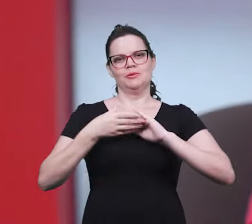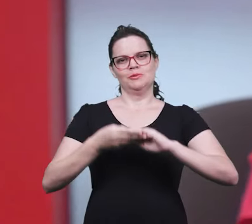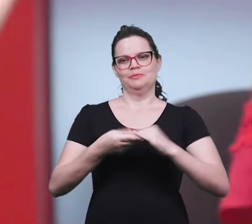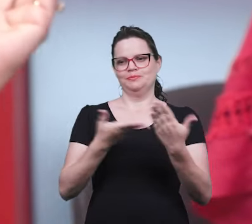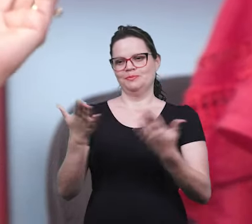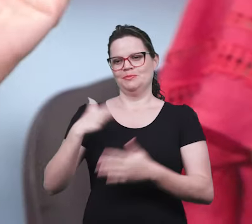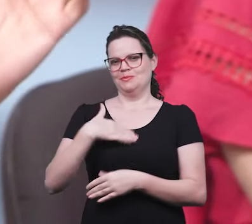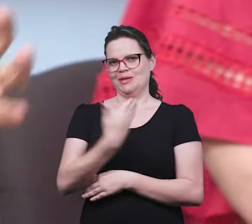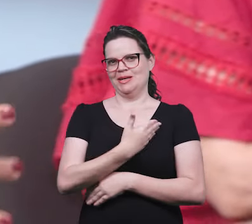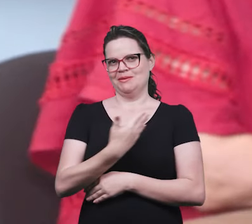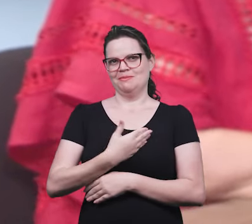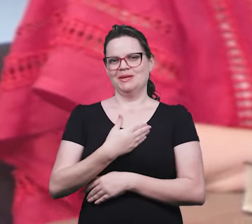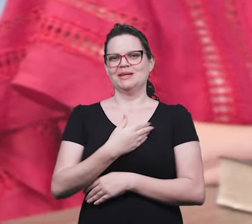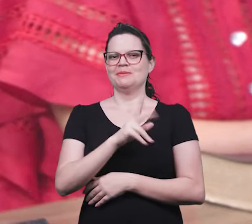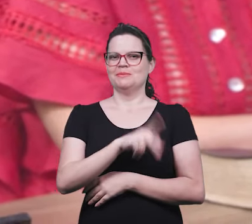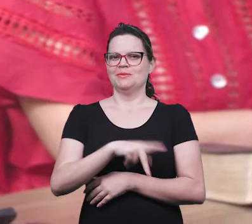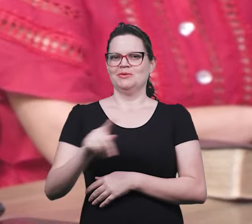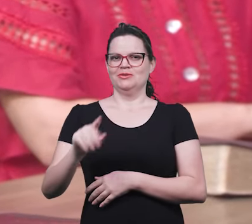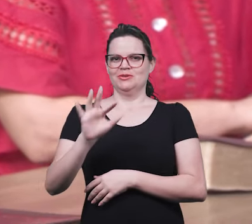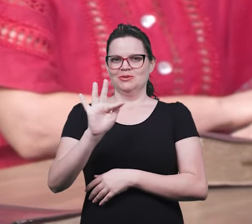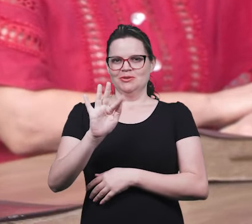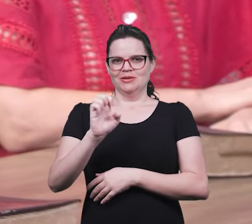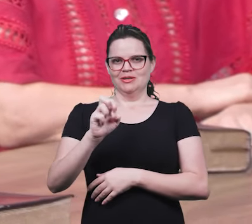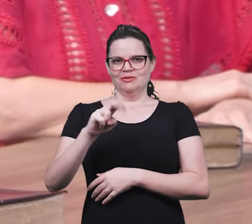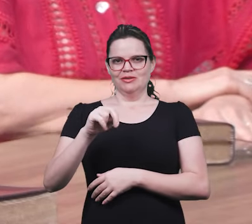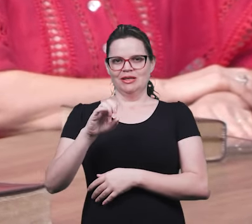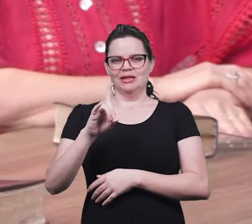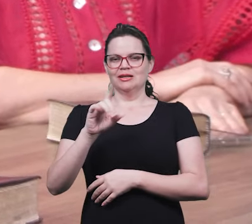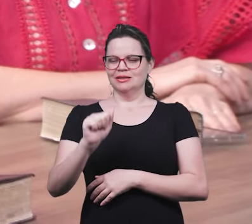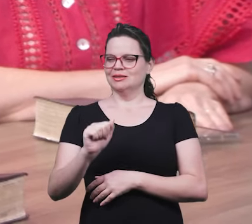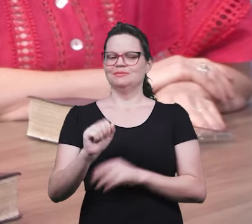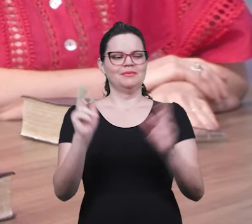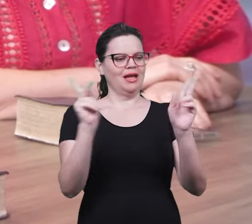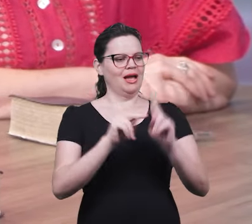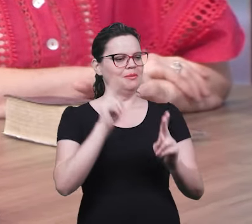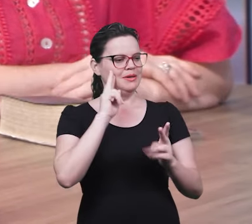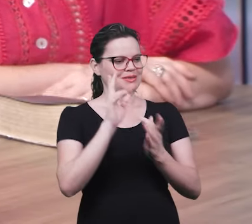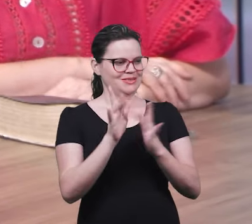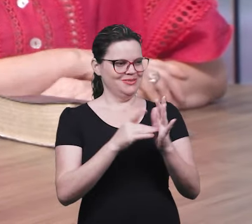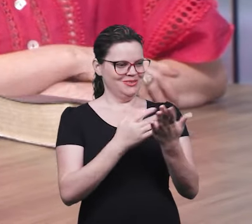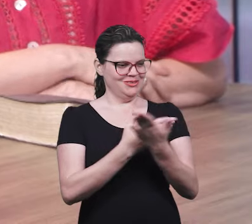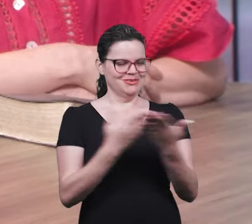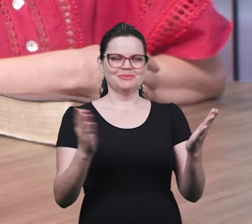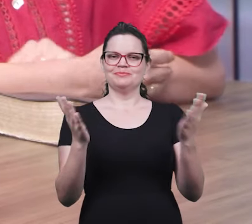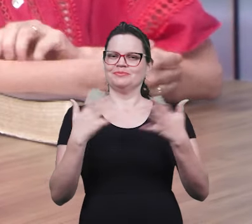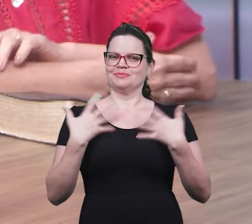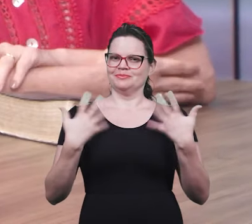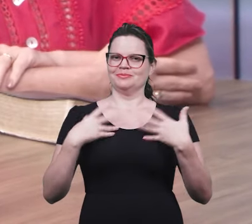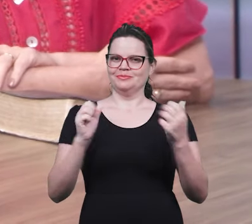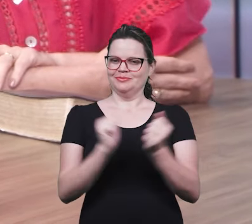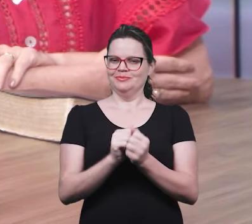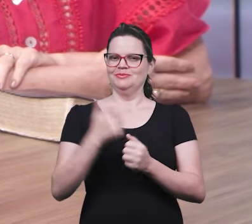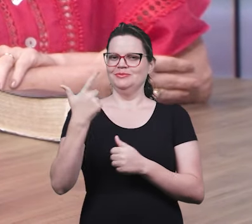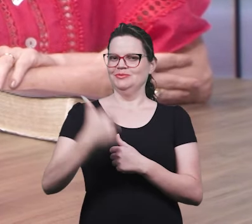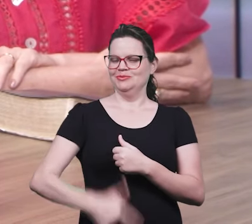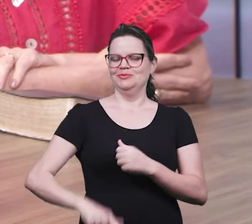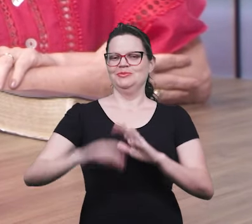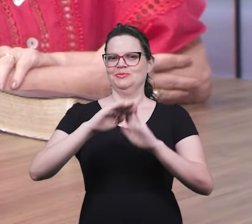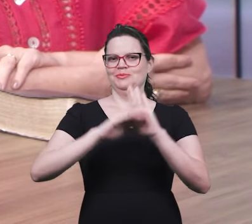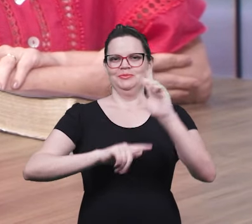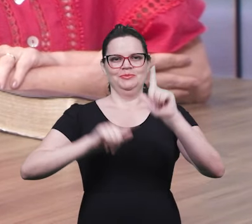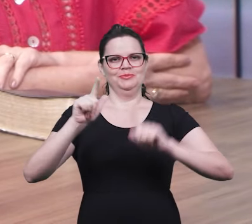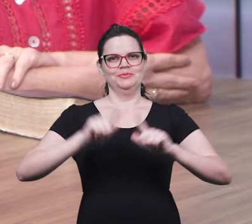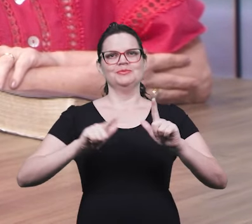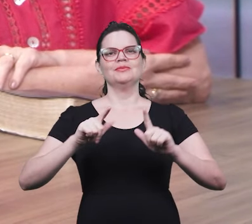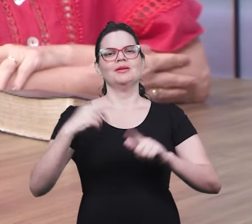minha querida amiga, professora Fernanda Beccali. A paz, Senhor, Fernanda. Paz, Senhor, Kézia. É uma alegria estarmos juntas para mais um programa